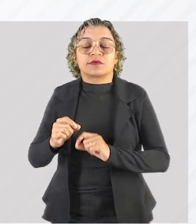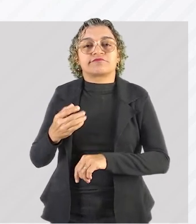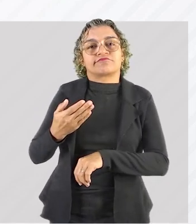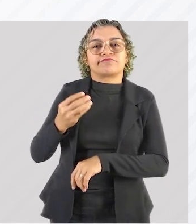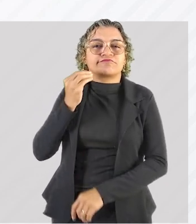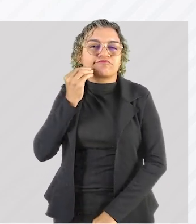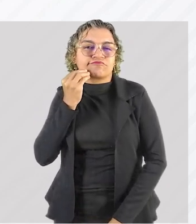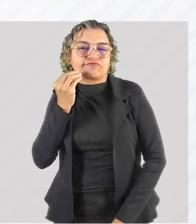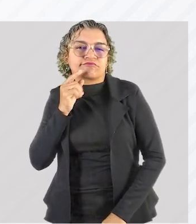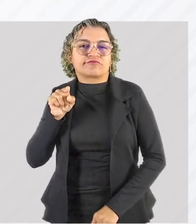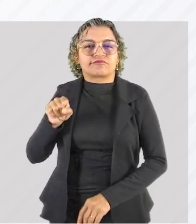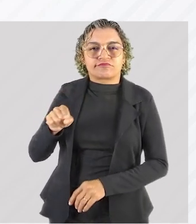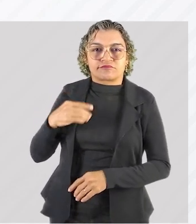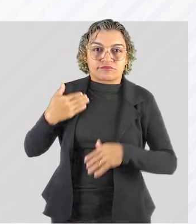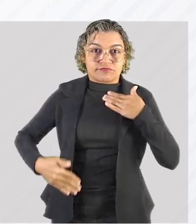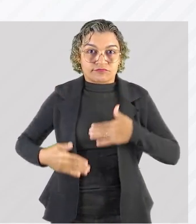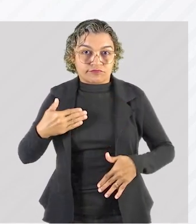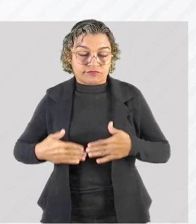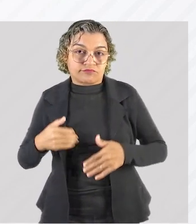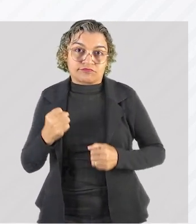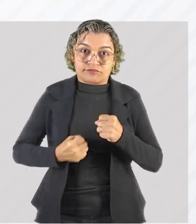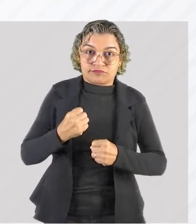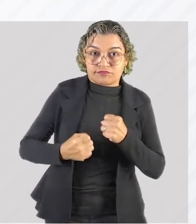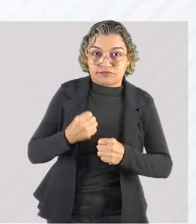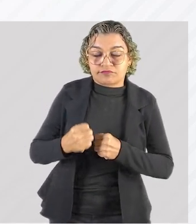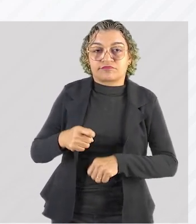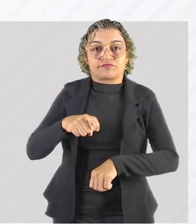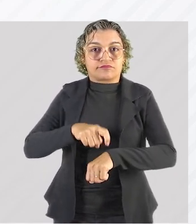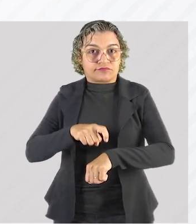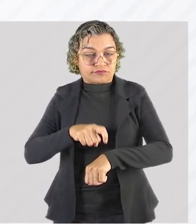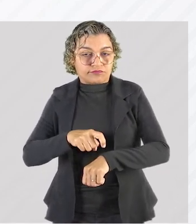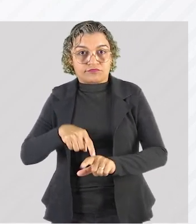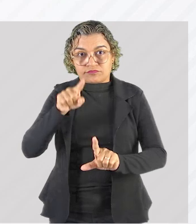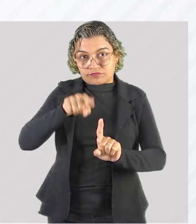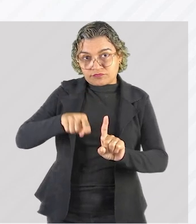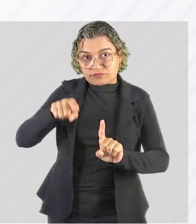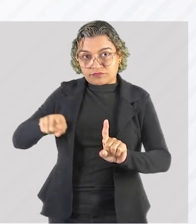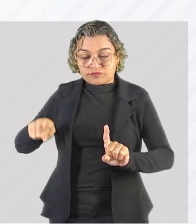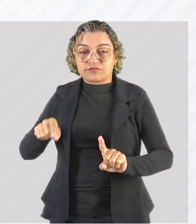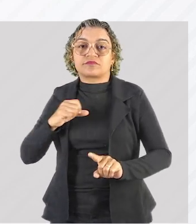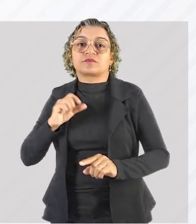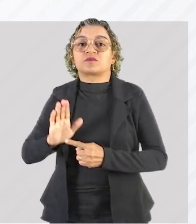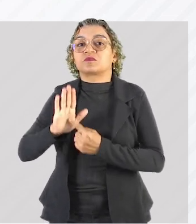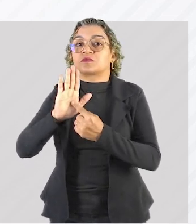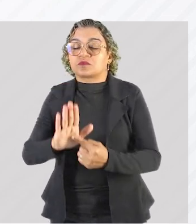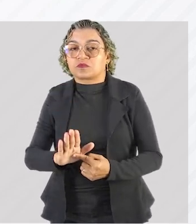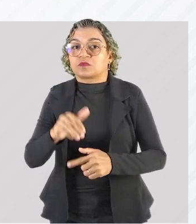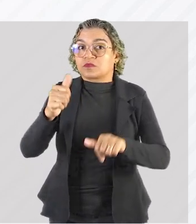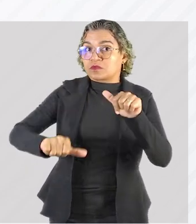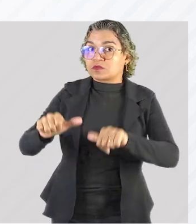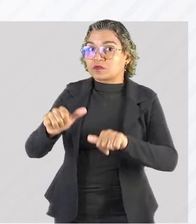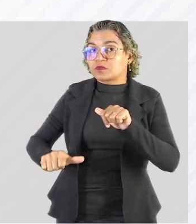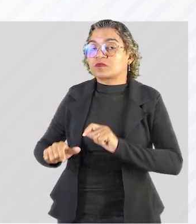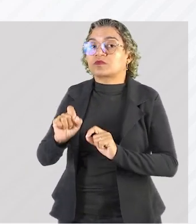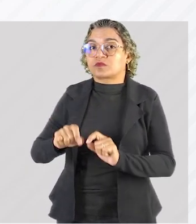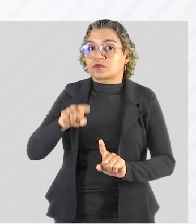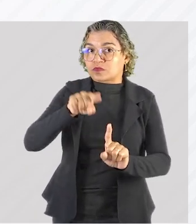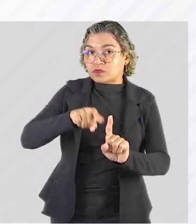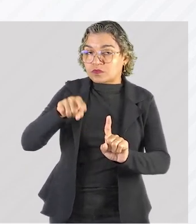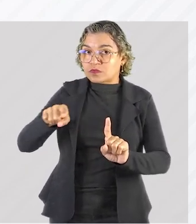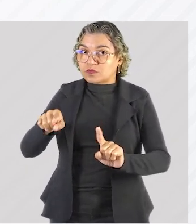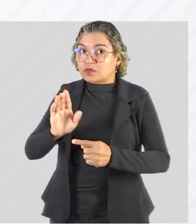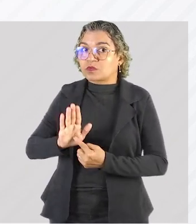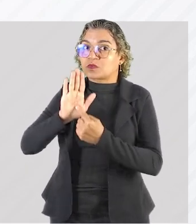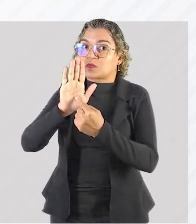física, percorrendo o espaço e o tempo, de acordo com o gráfico apresentado a seguir. Analise o gráfico